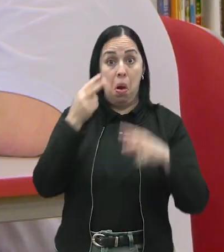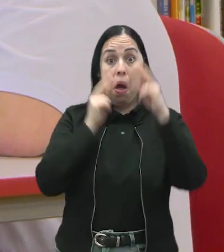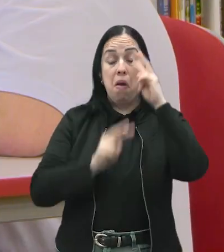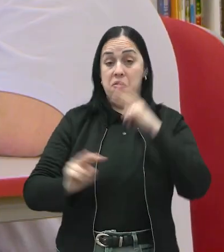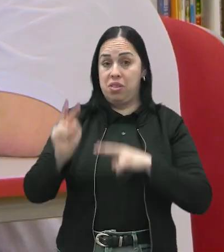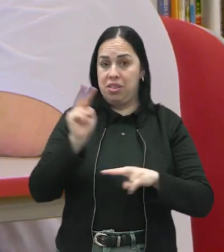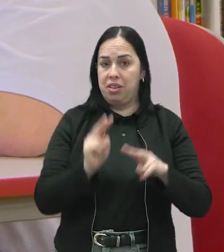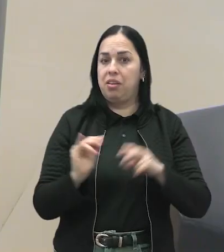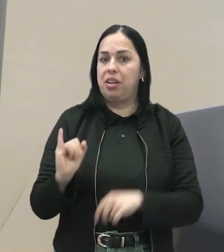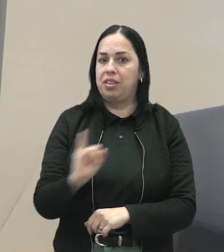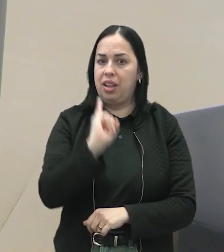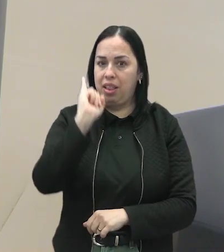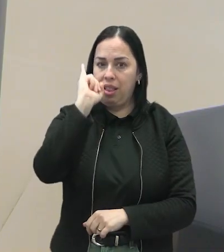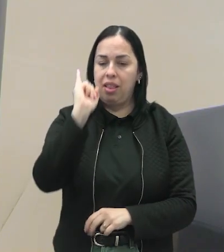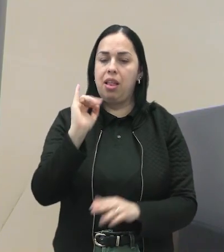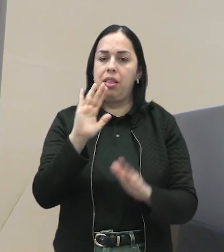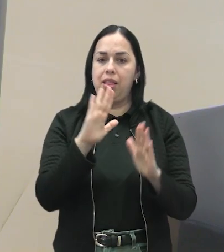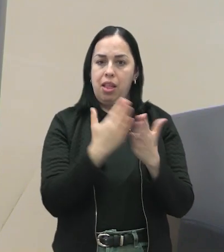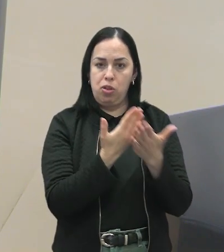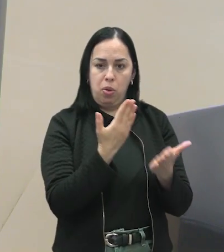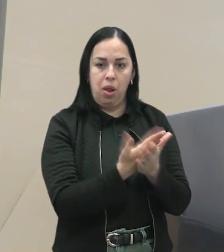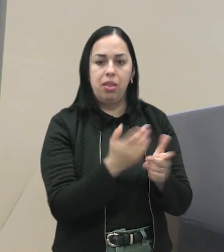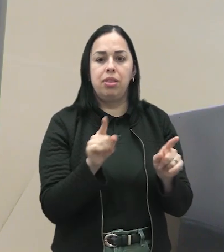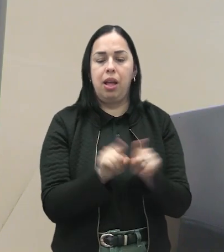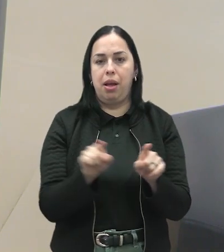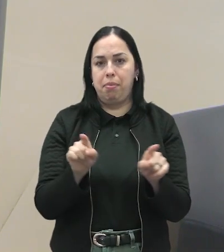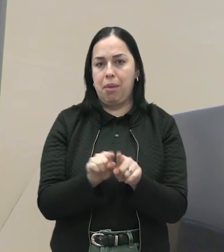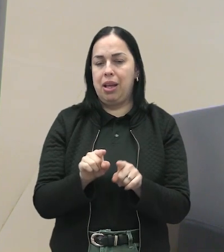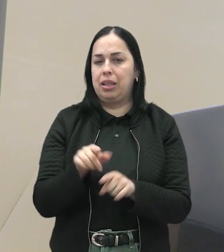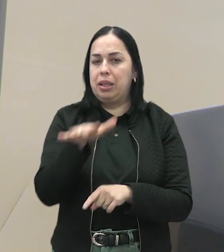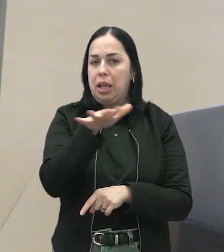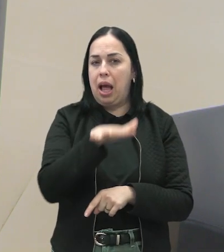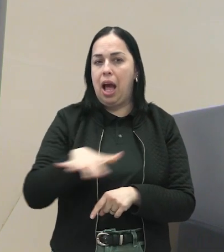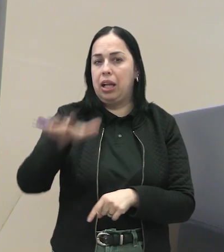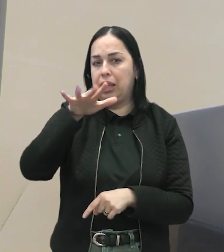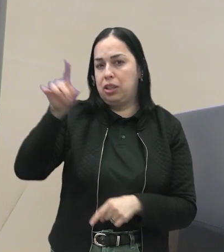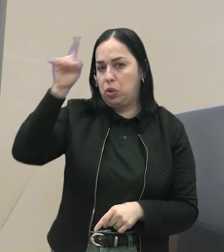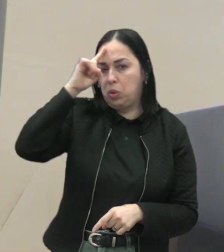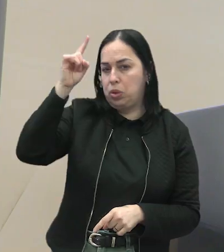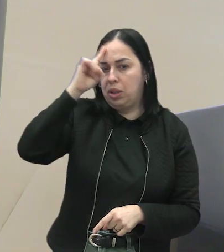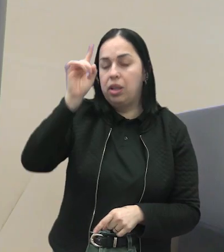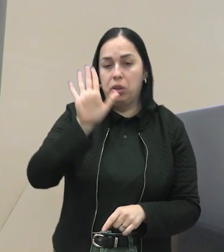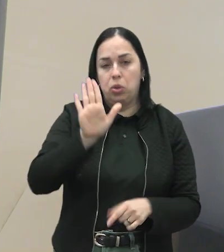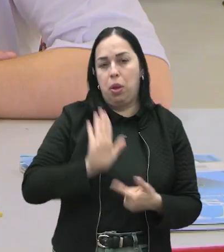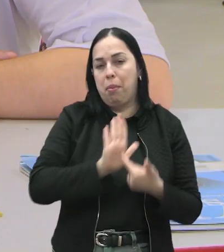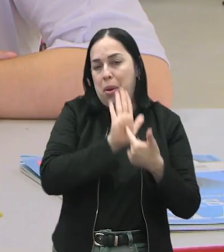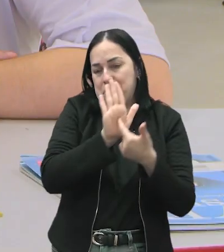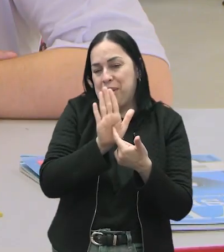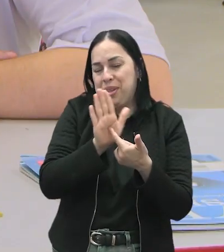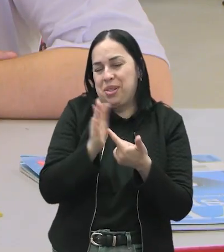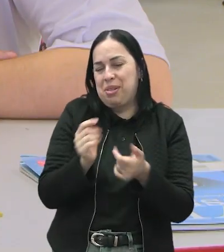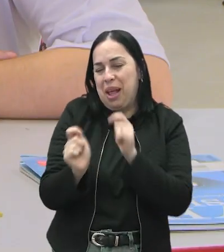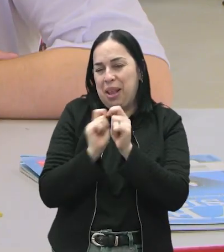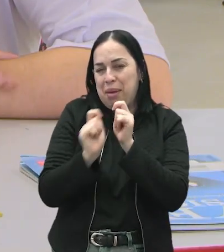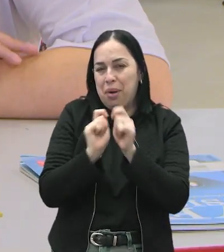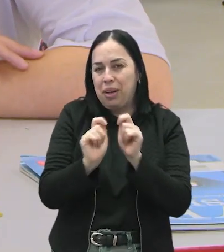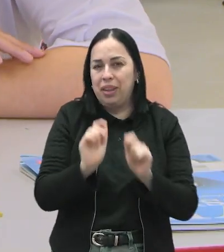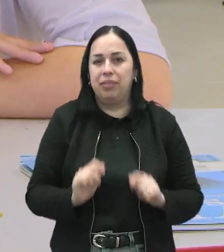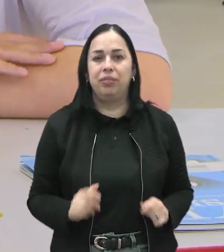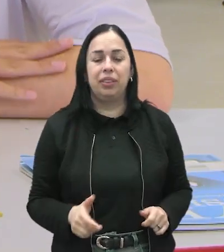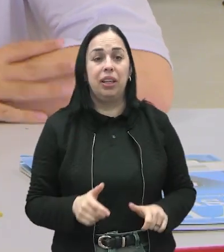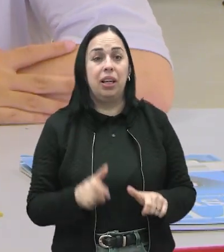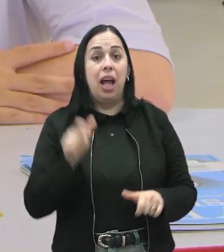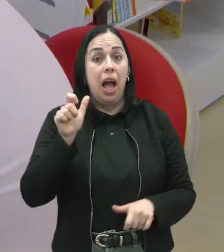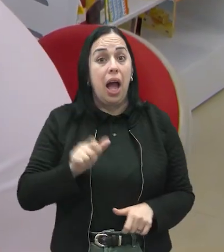foi fundamental, não só na parte escolar, mas também em todo o dia a dia, como nós mostramos no começo